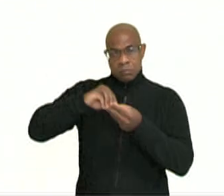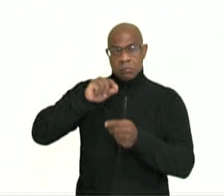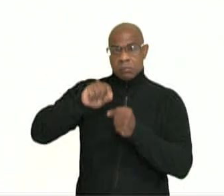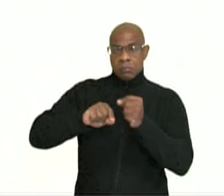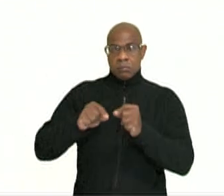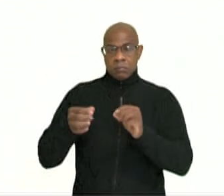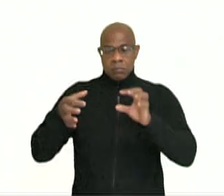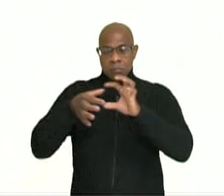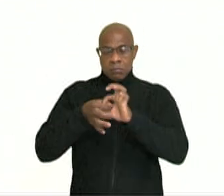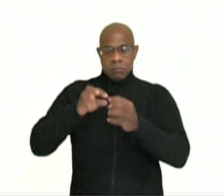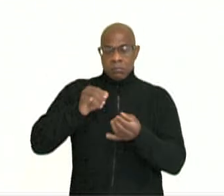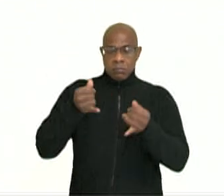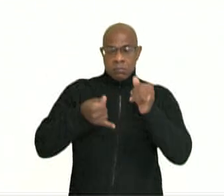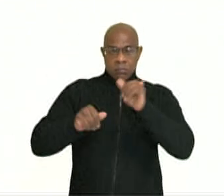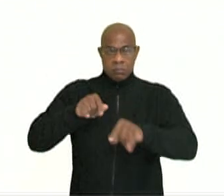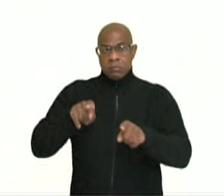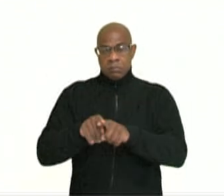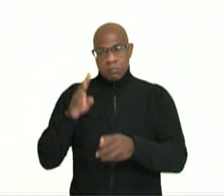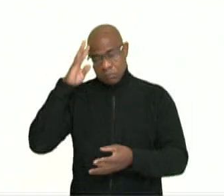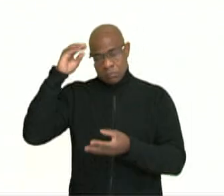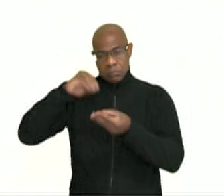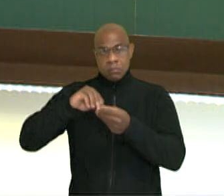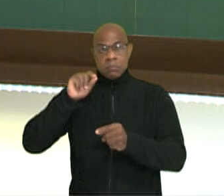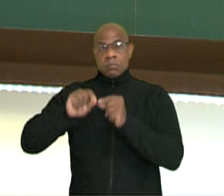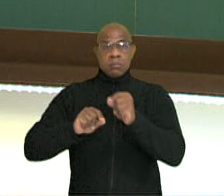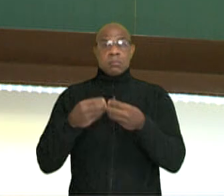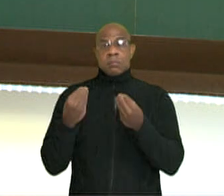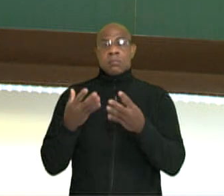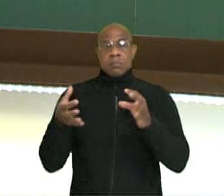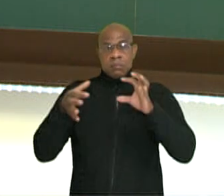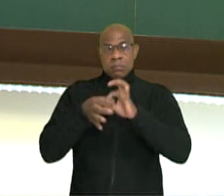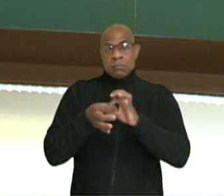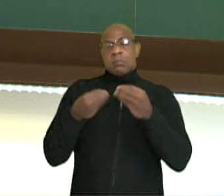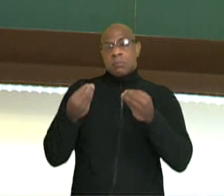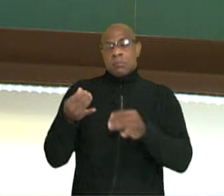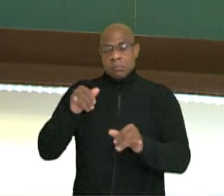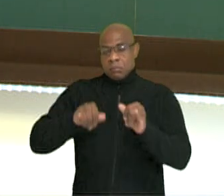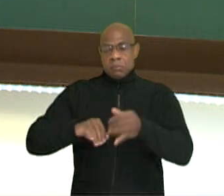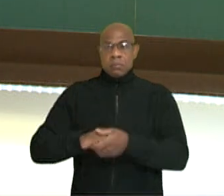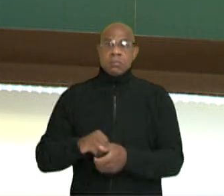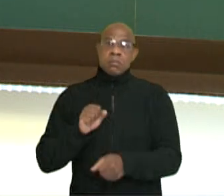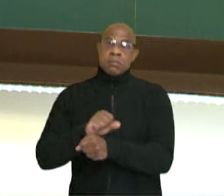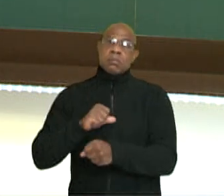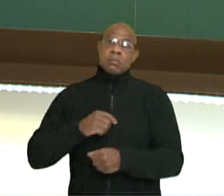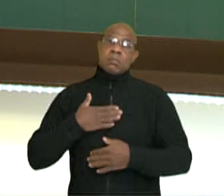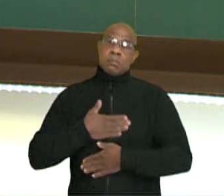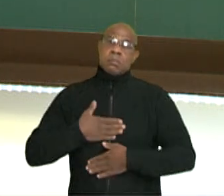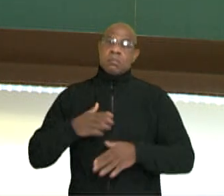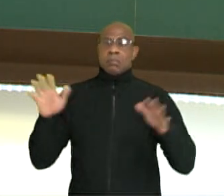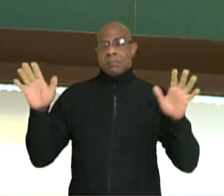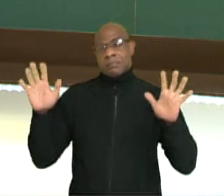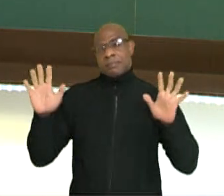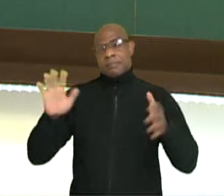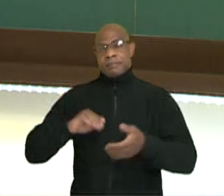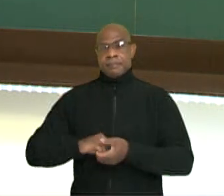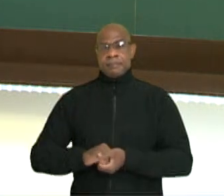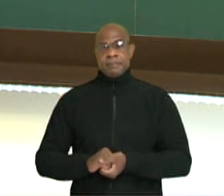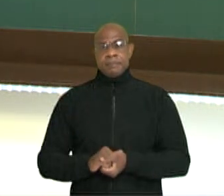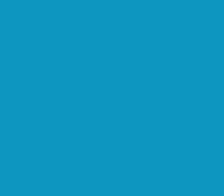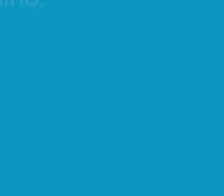ligações químicas e compreendemos a finalidade de uma ligação química. Espero que você tenha gostado e até breve!